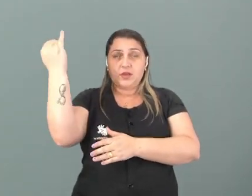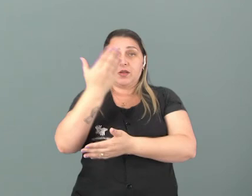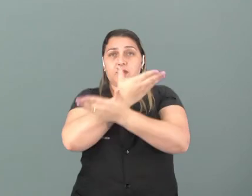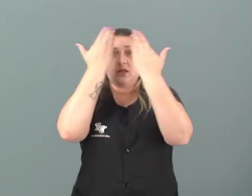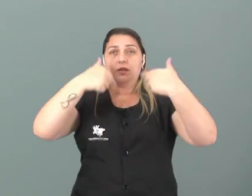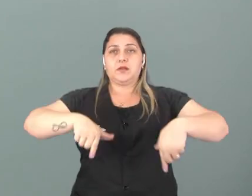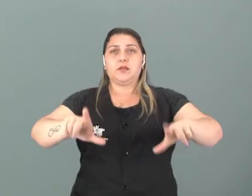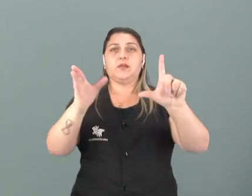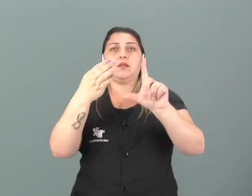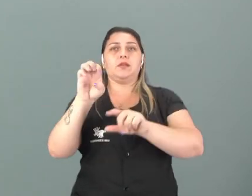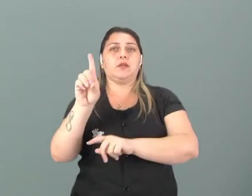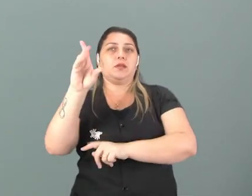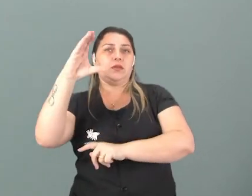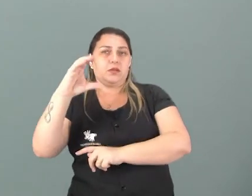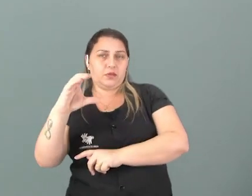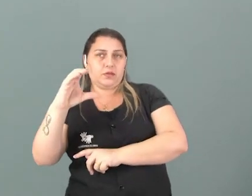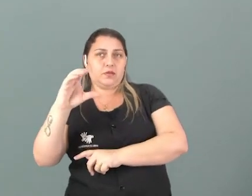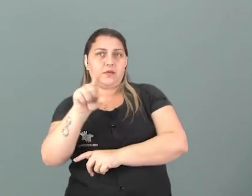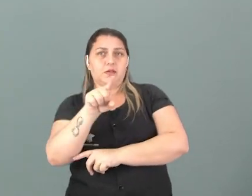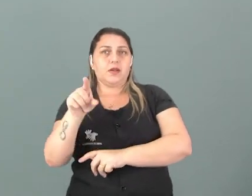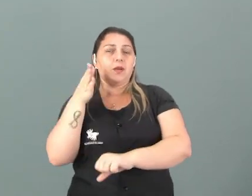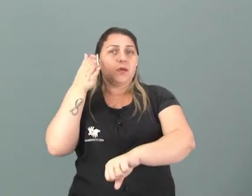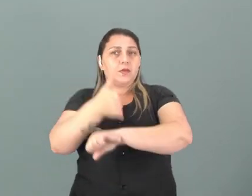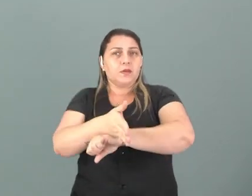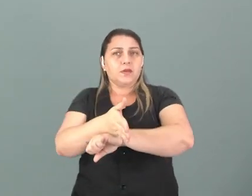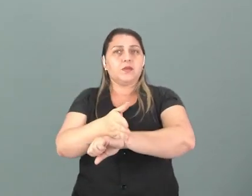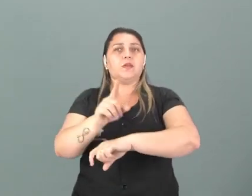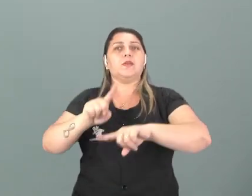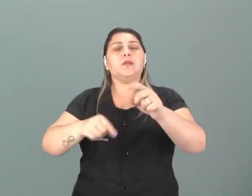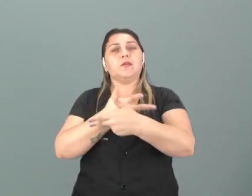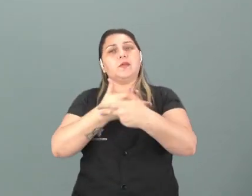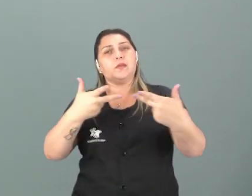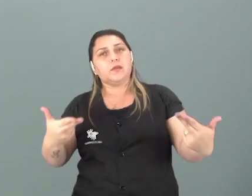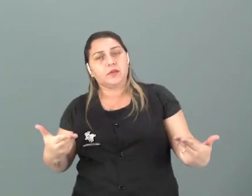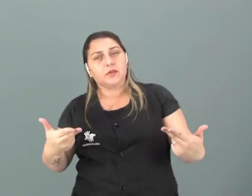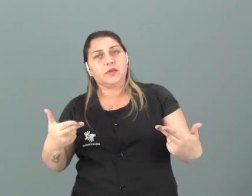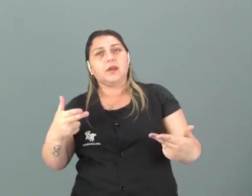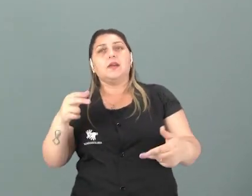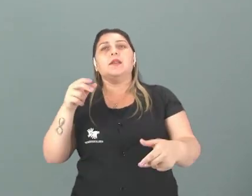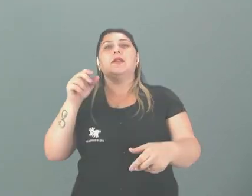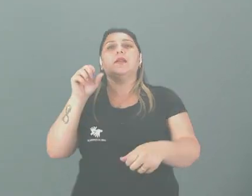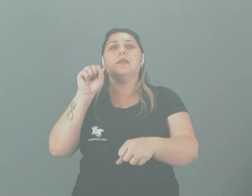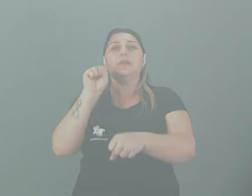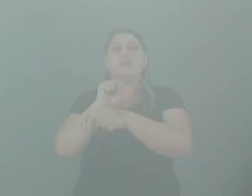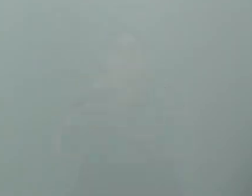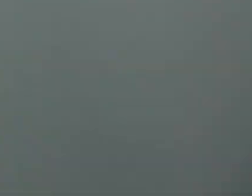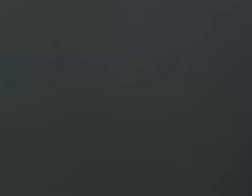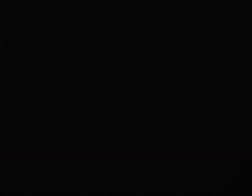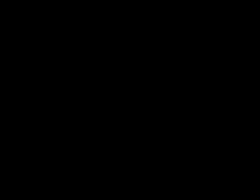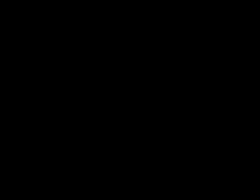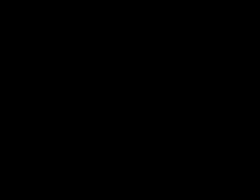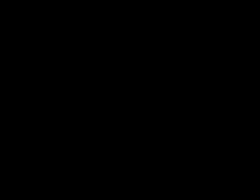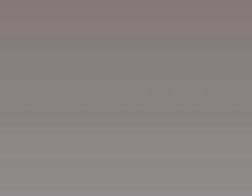esqueçam de acessar a plataforma Eduque para vocês terem acesso a todos os nossos materiais e até a próxima aula.